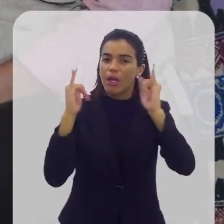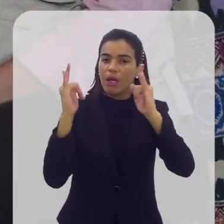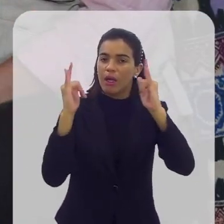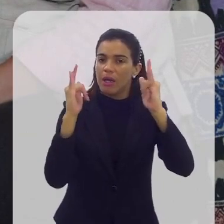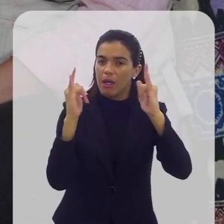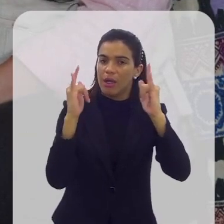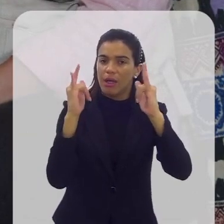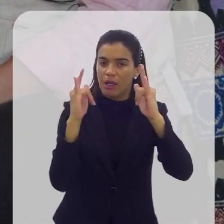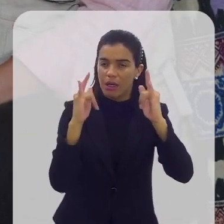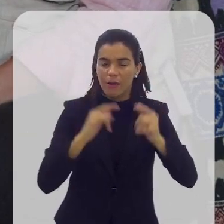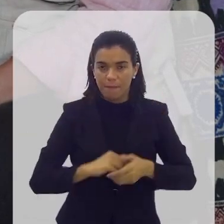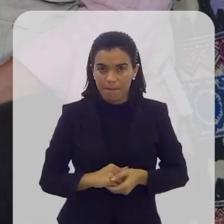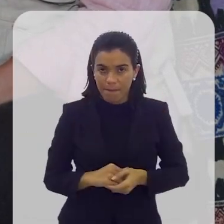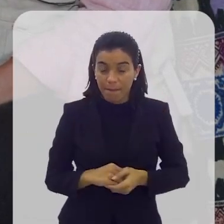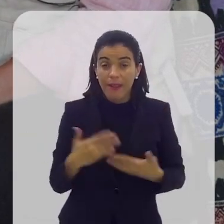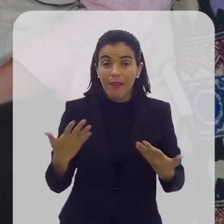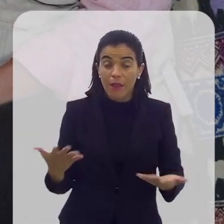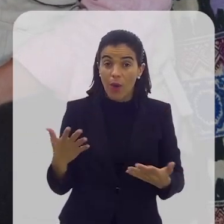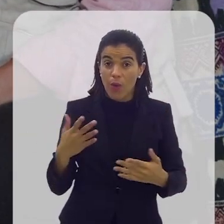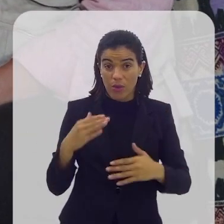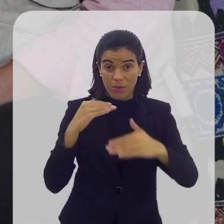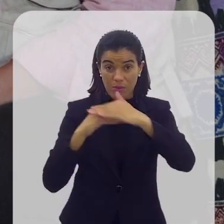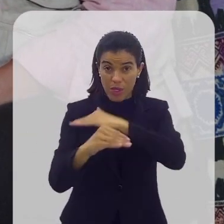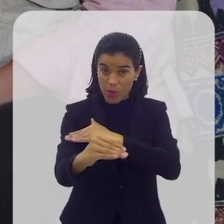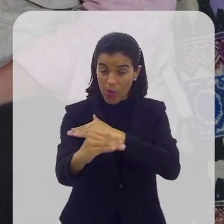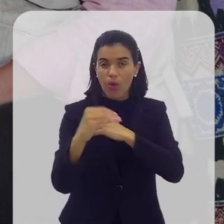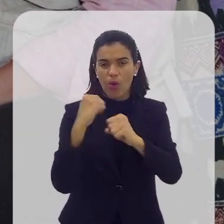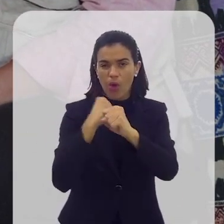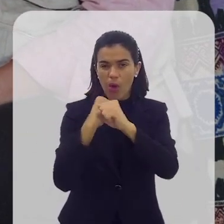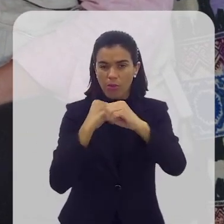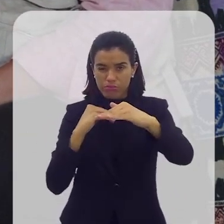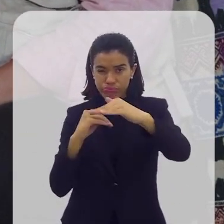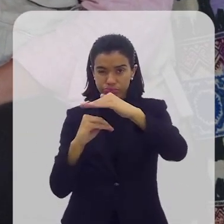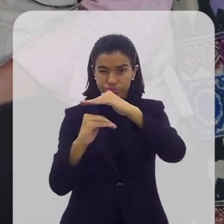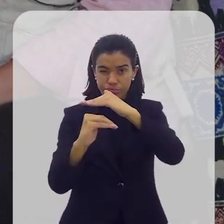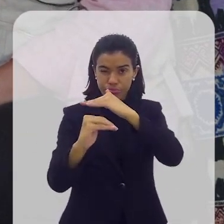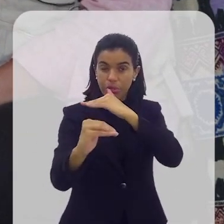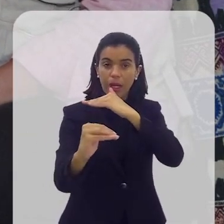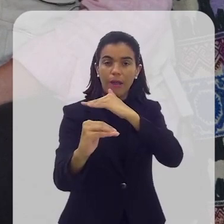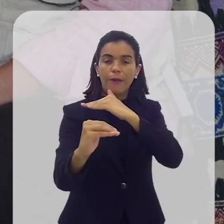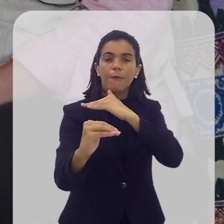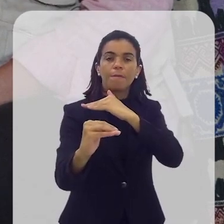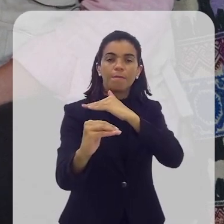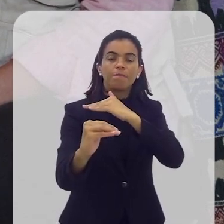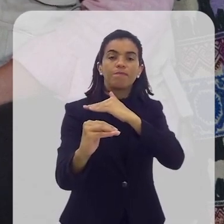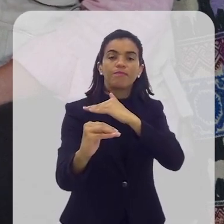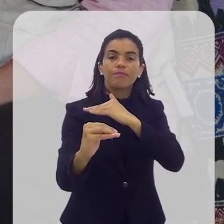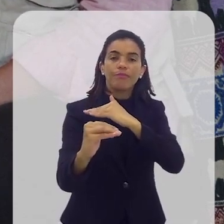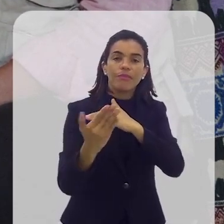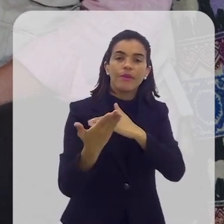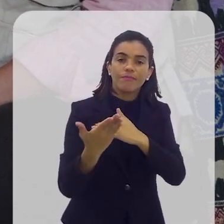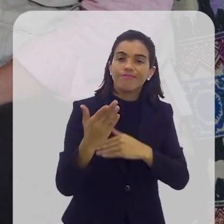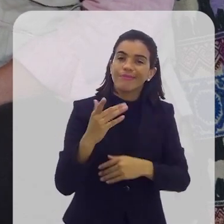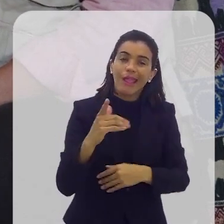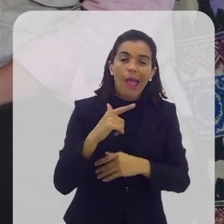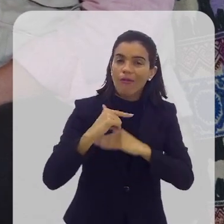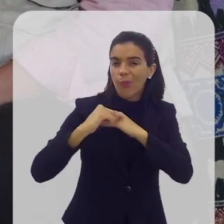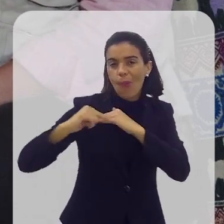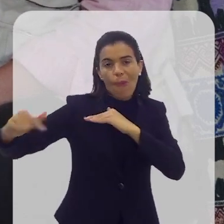ficar perto da presidência da República. Então, com a transferência da capital para Brasília, isso foi sofrendo